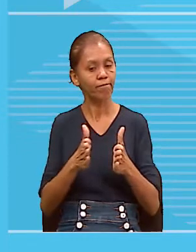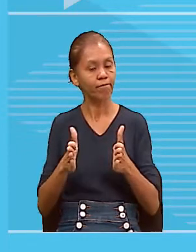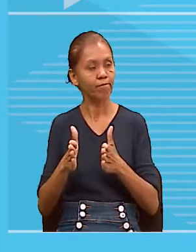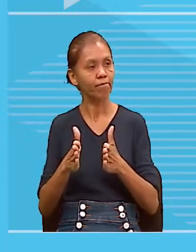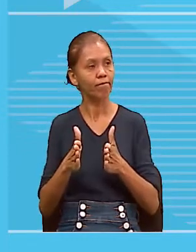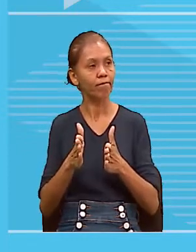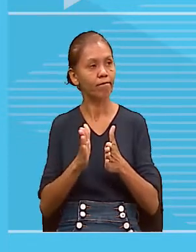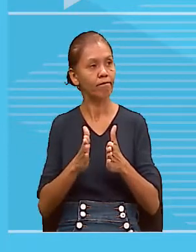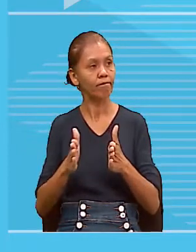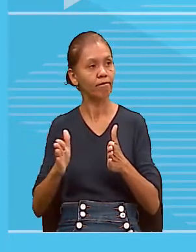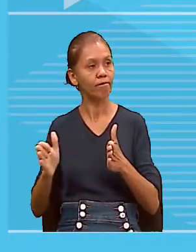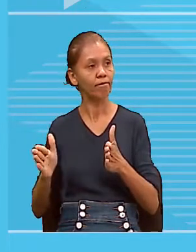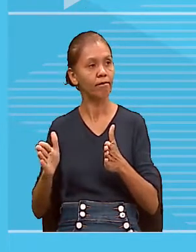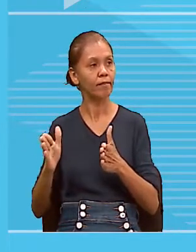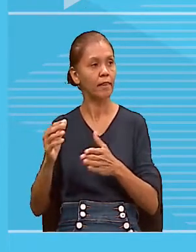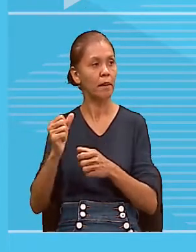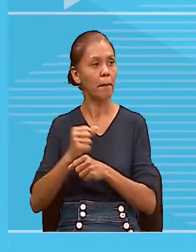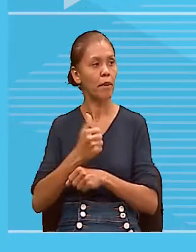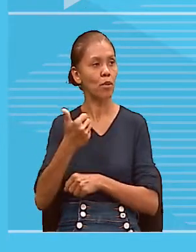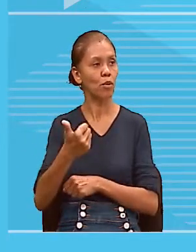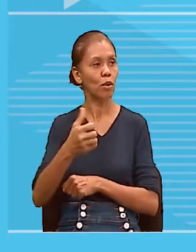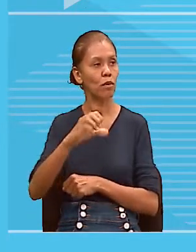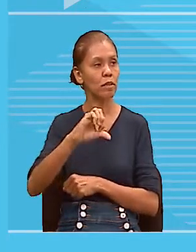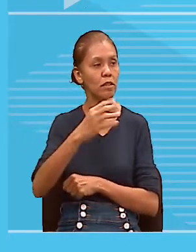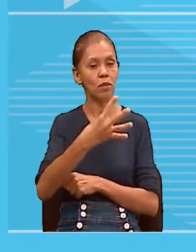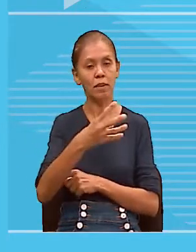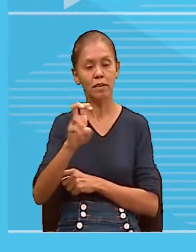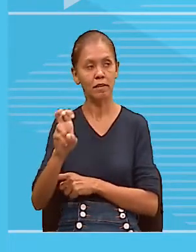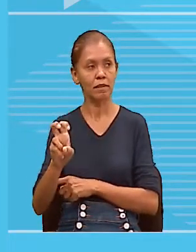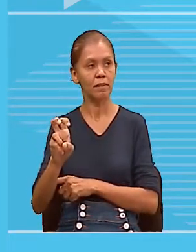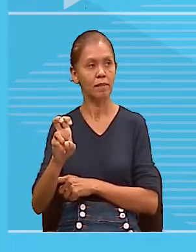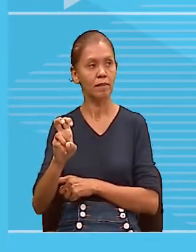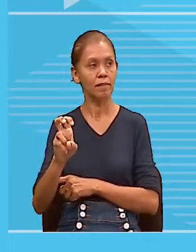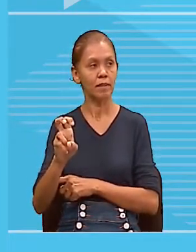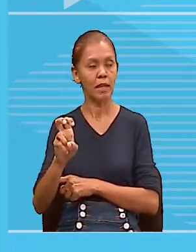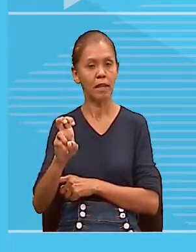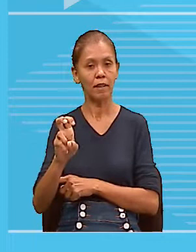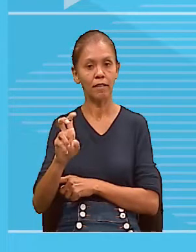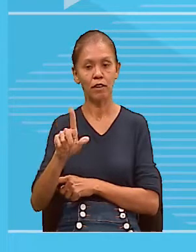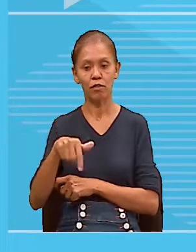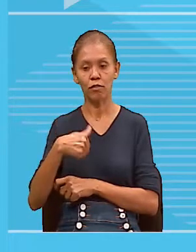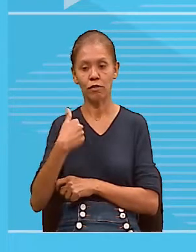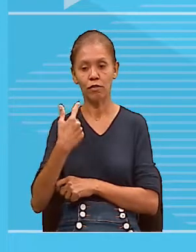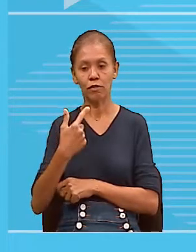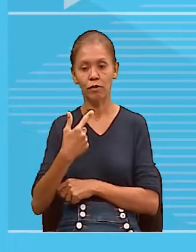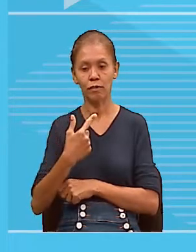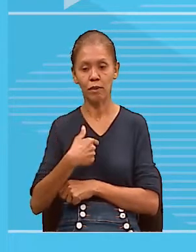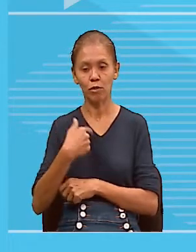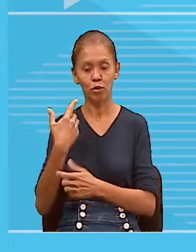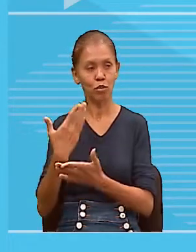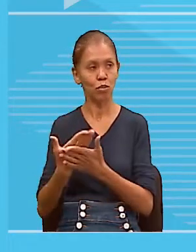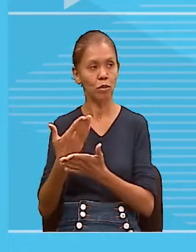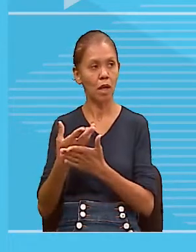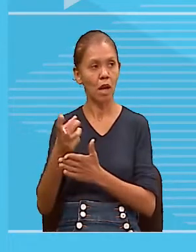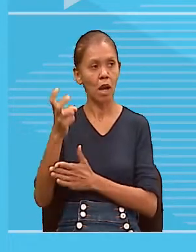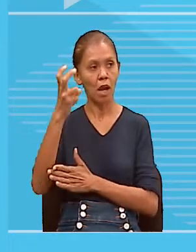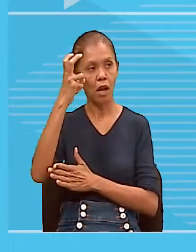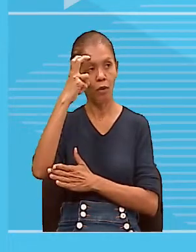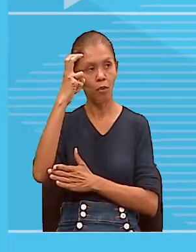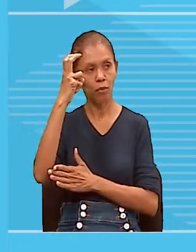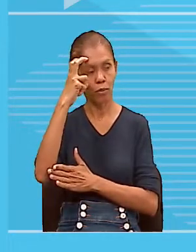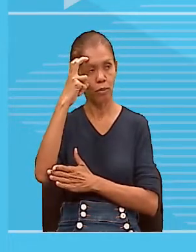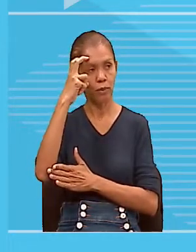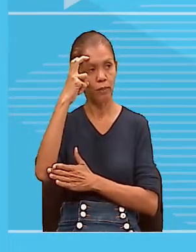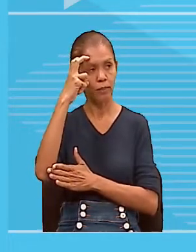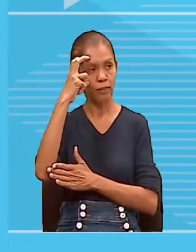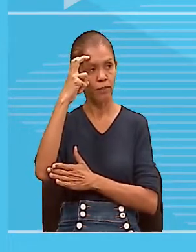e nós vamos dar uma pincelada sobre a cultura brasileira da década de 40 a década de 60